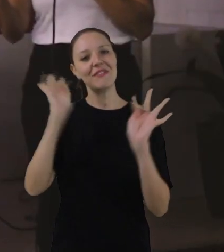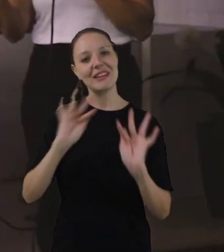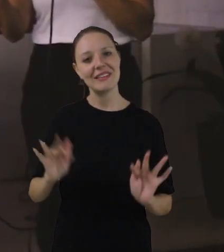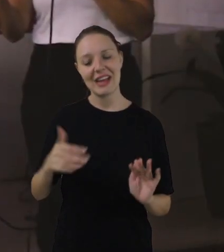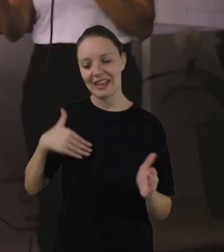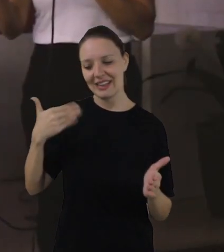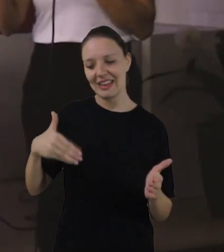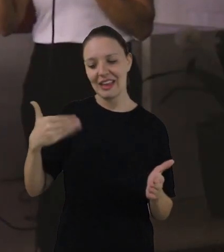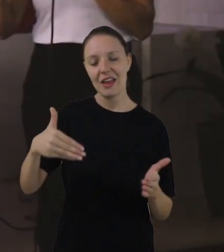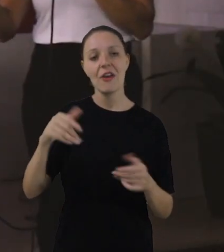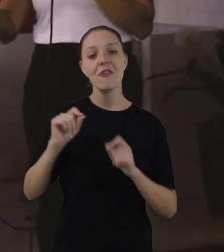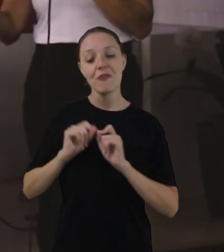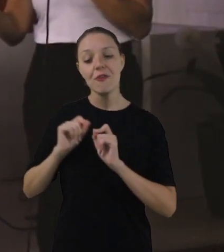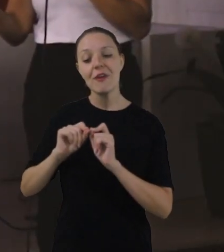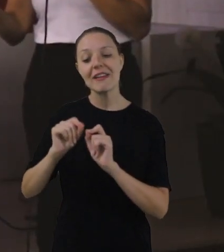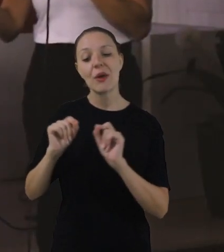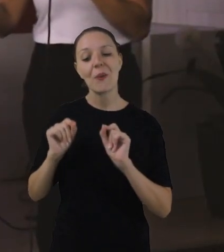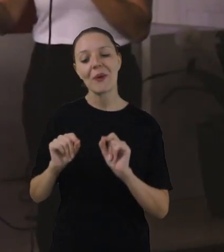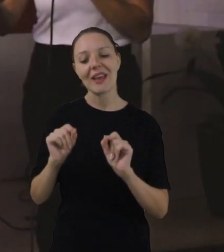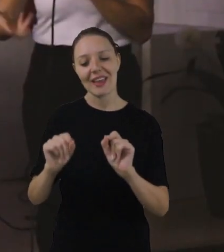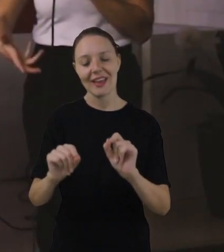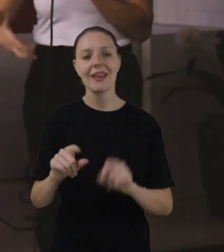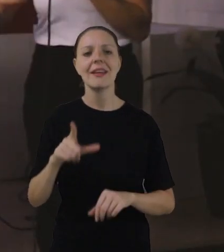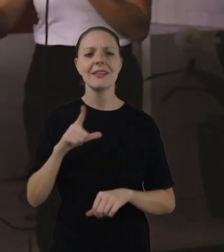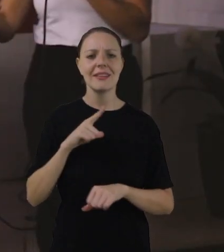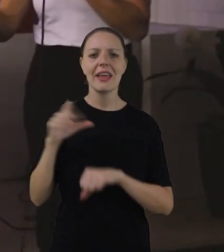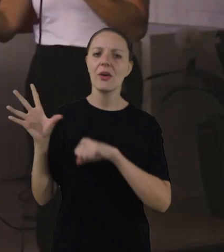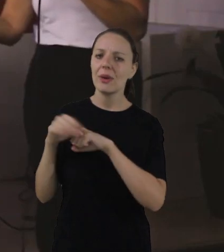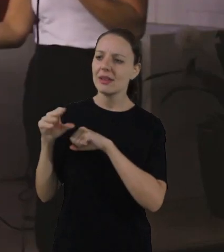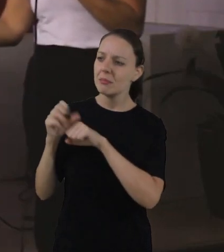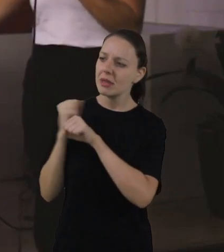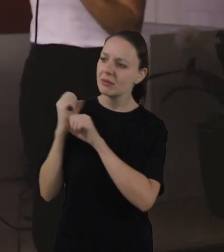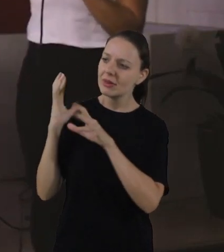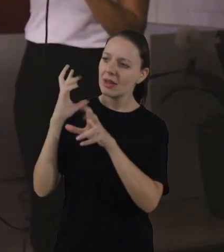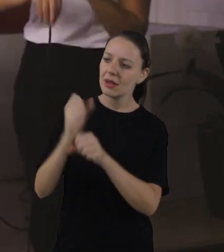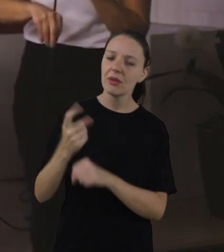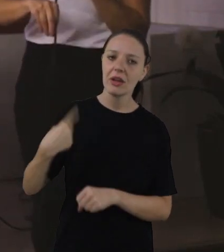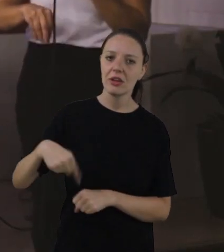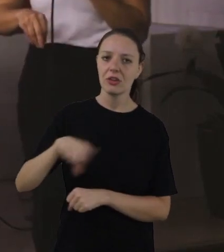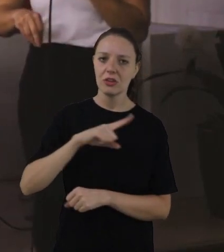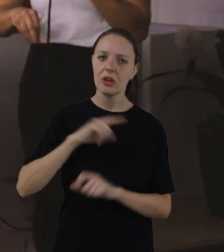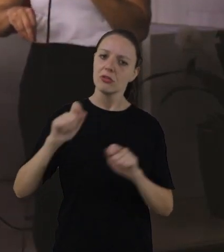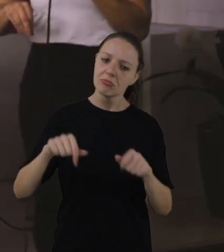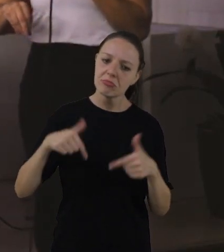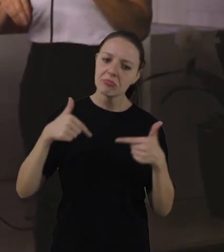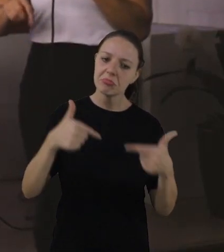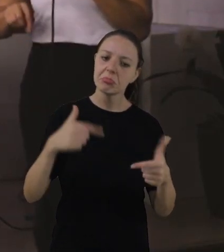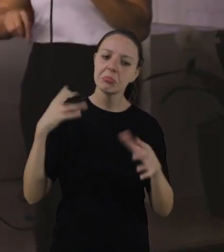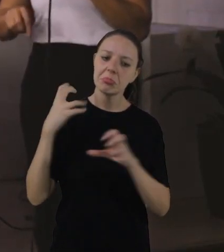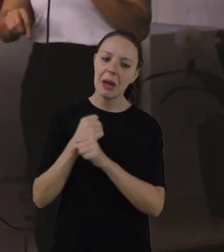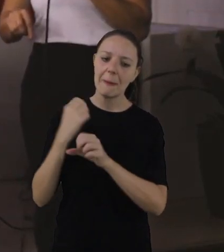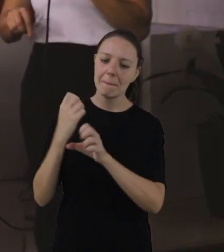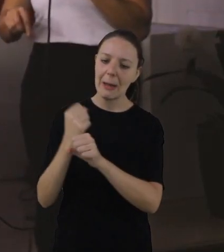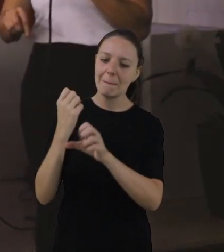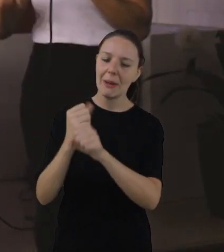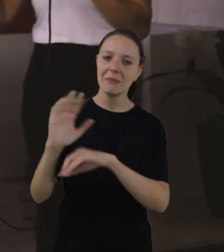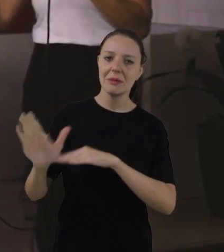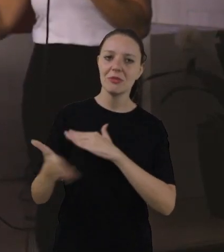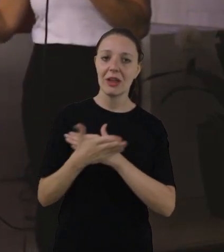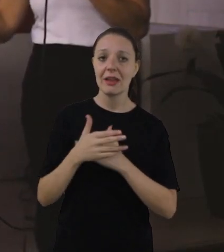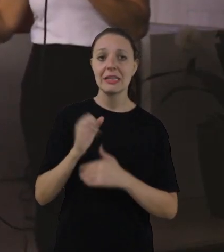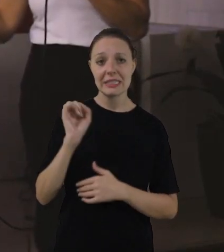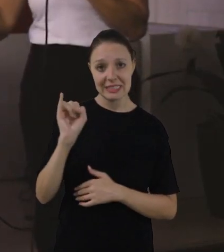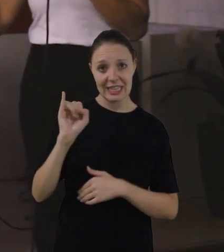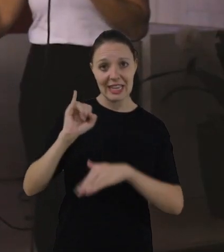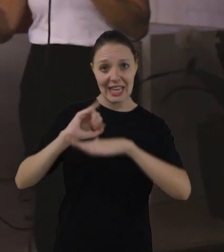com felicidade. E tem alguns conhecimentos também milenares que a gente pode empregar e ser assim,